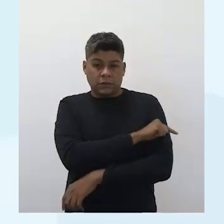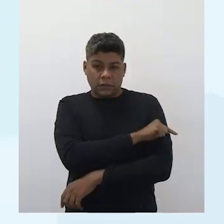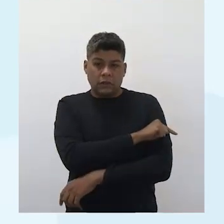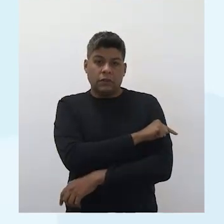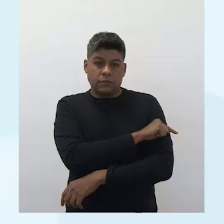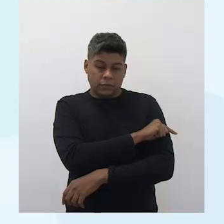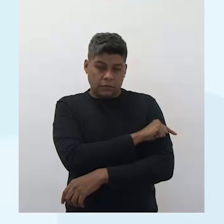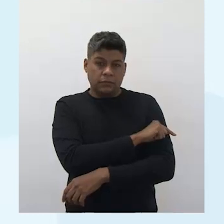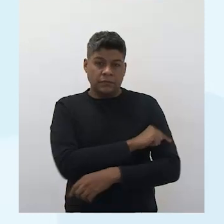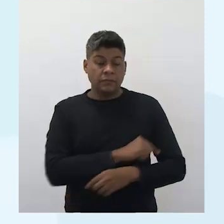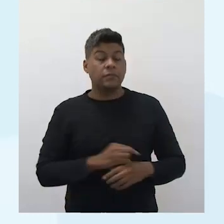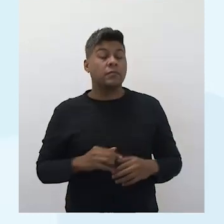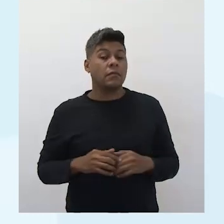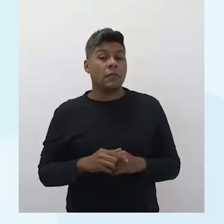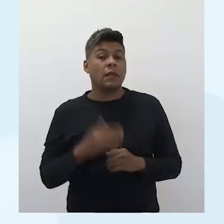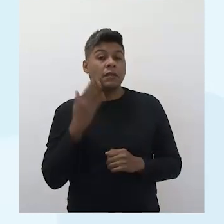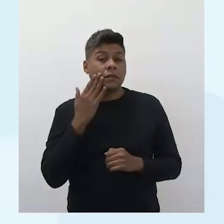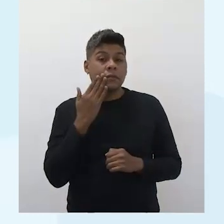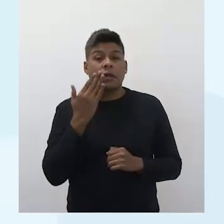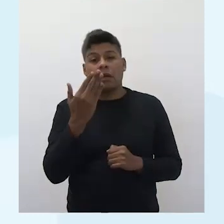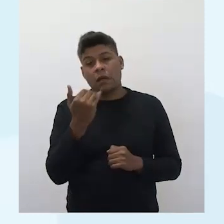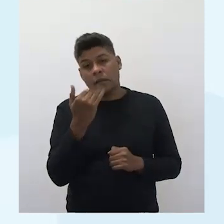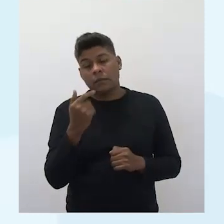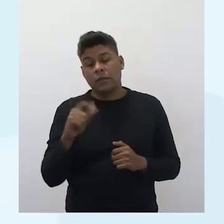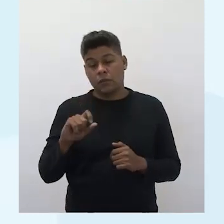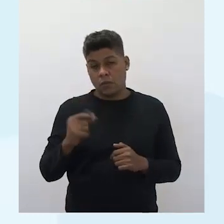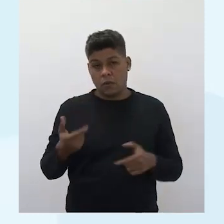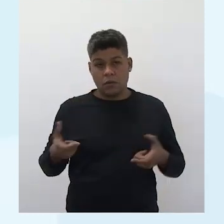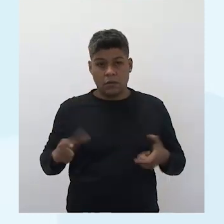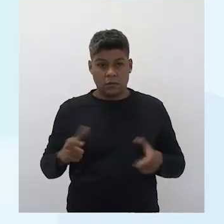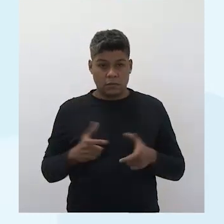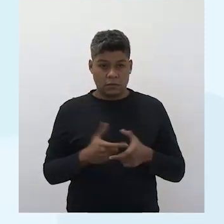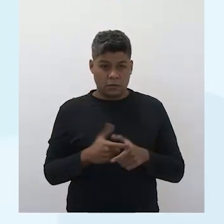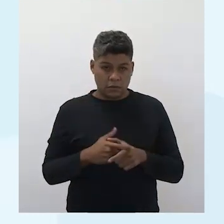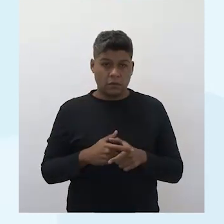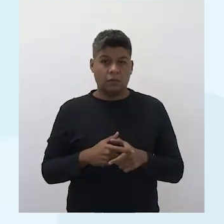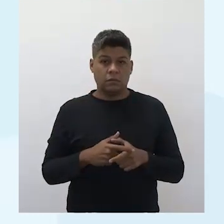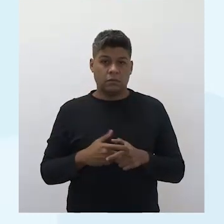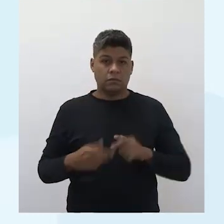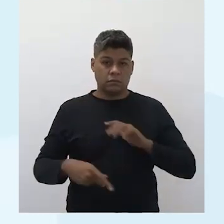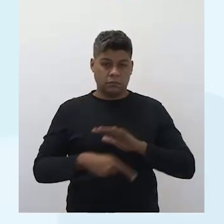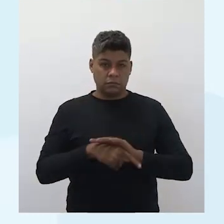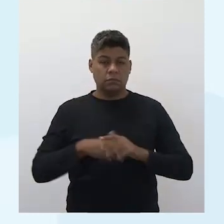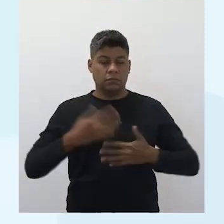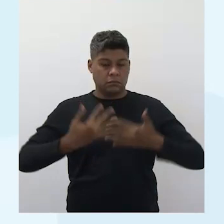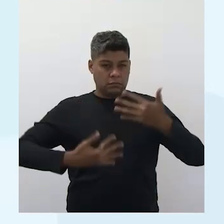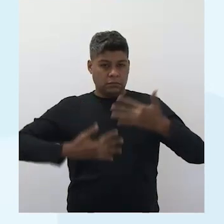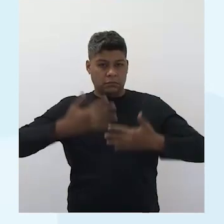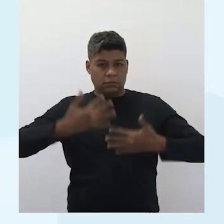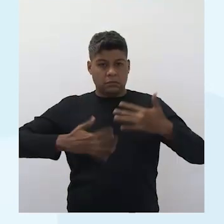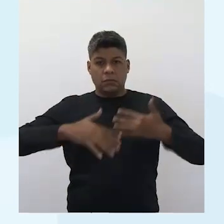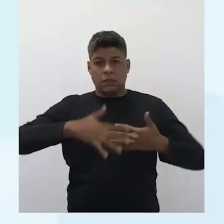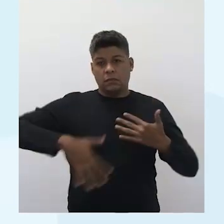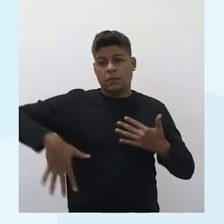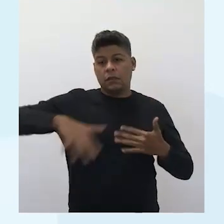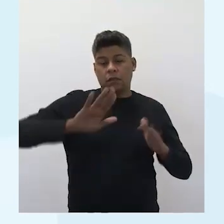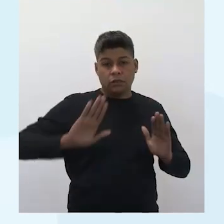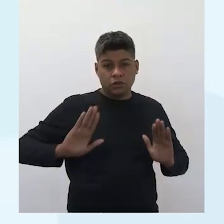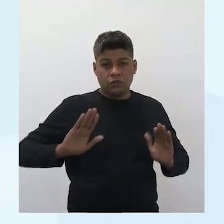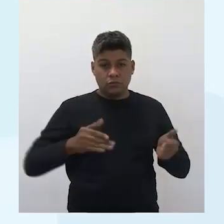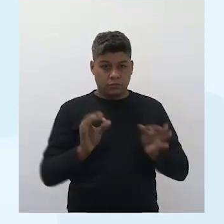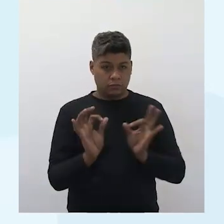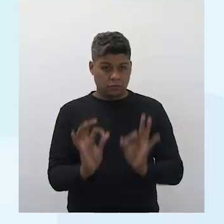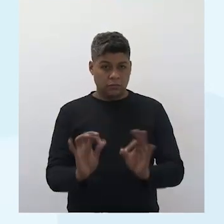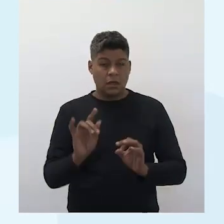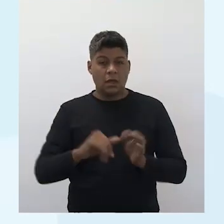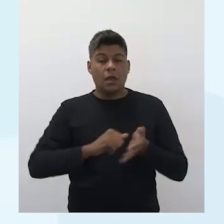impactos ambientais quando há alimento ou diminuição descontrolada de uma população num ambiente específico. Tá?